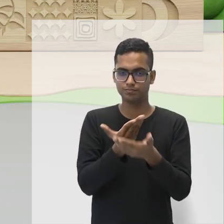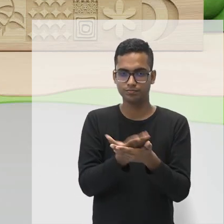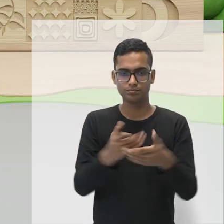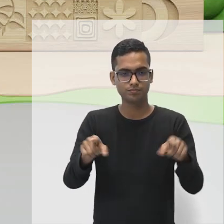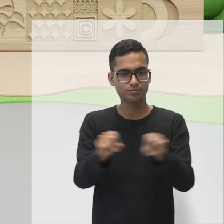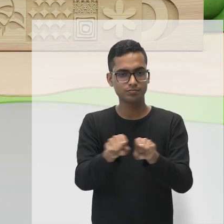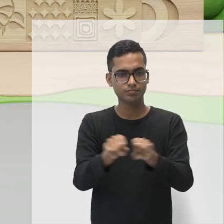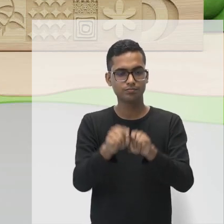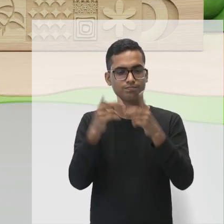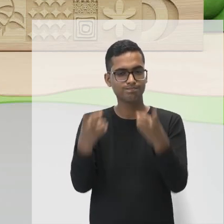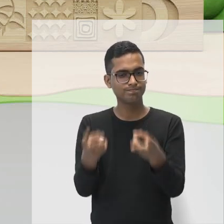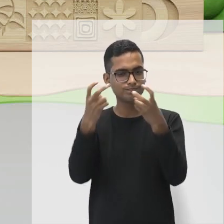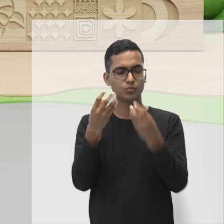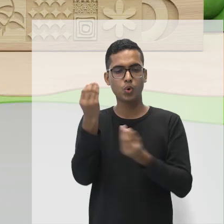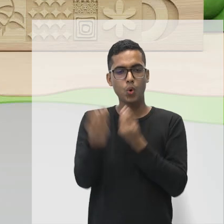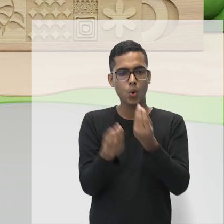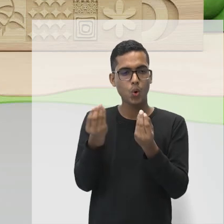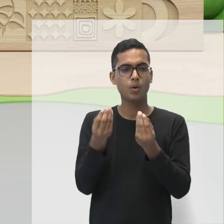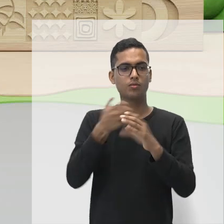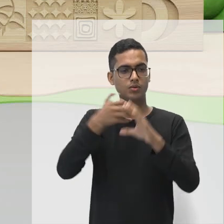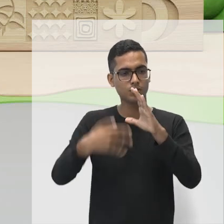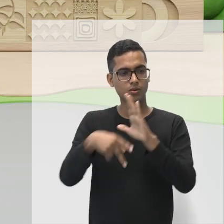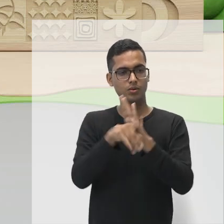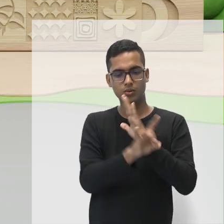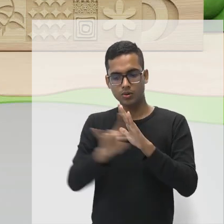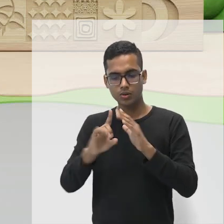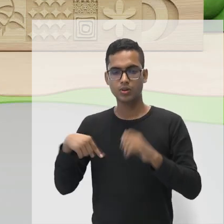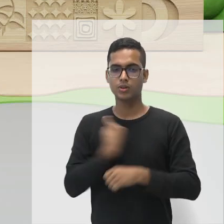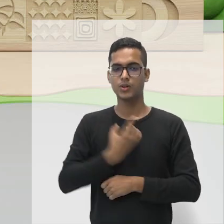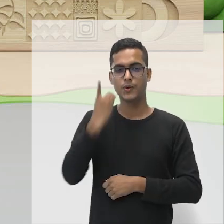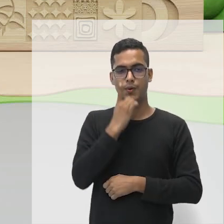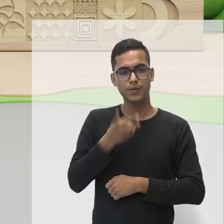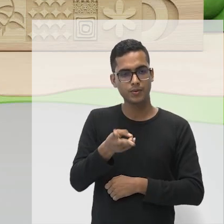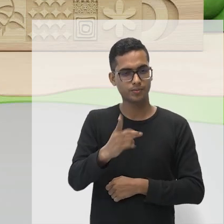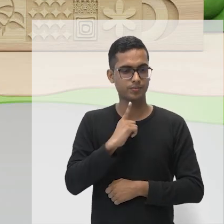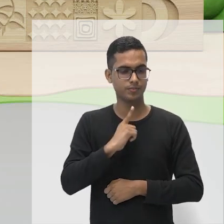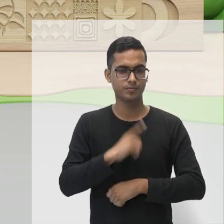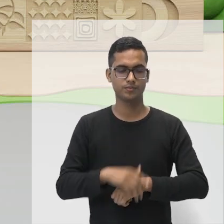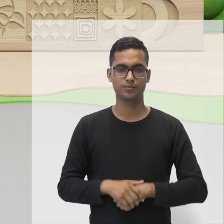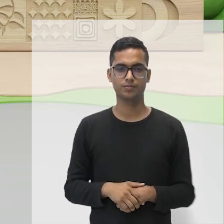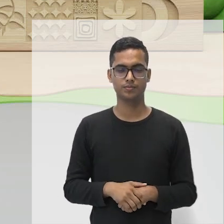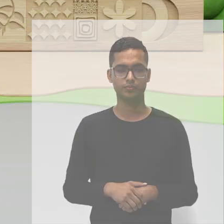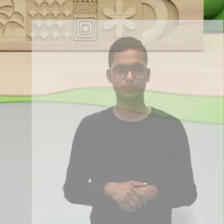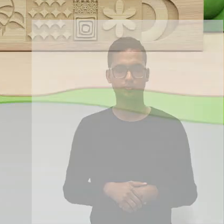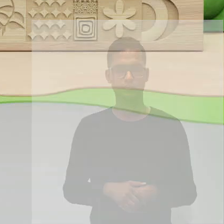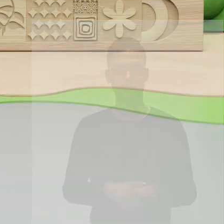gostado e identificado como elas estão presentes no nosso cotidiano.